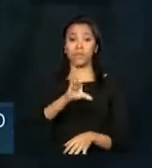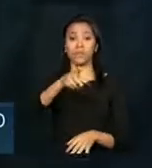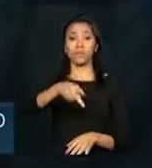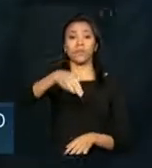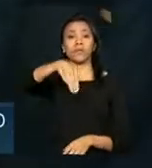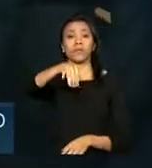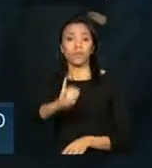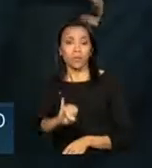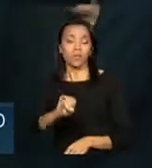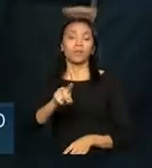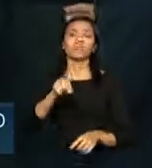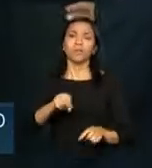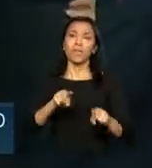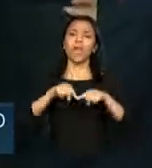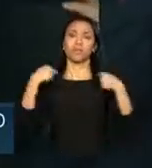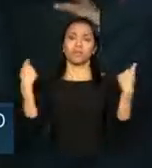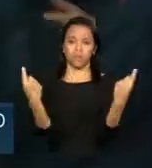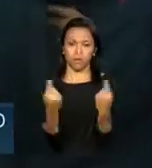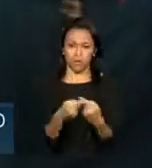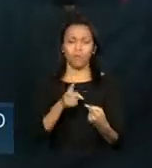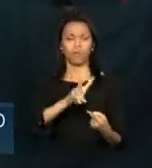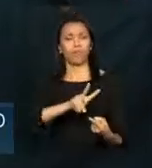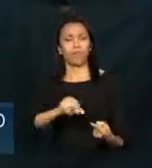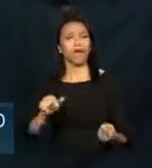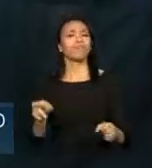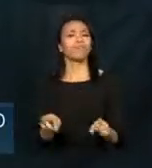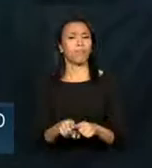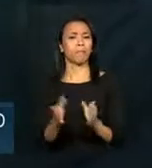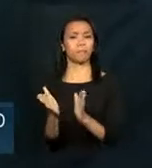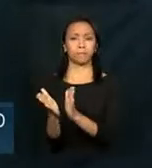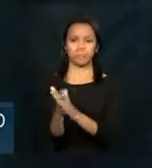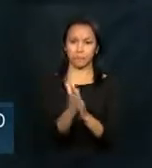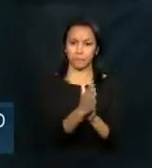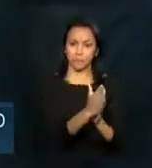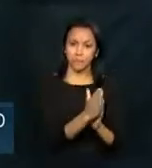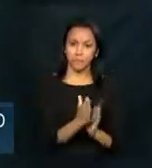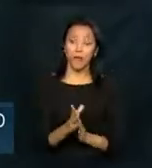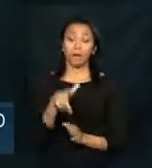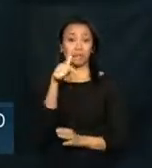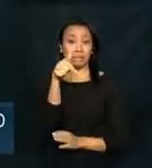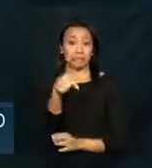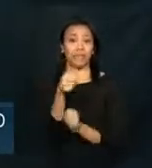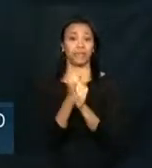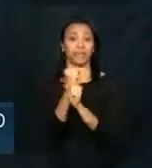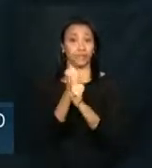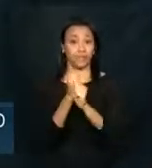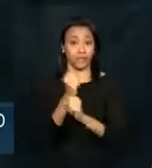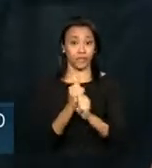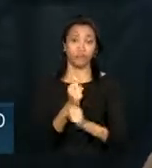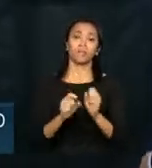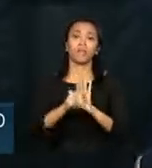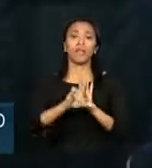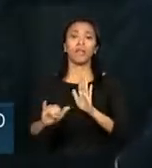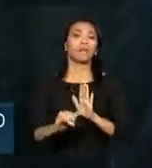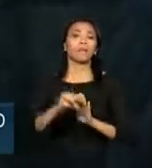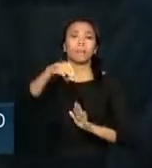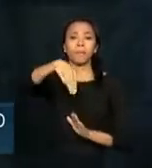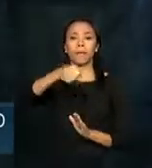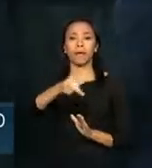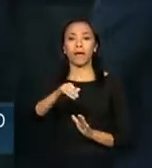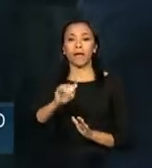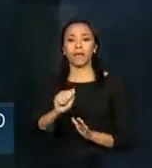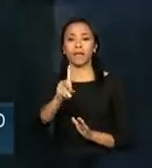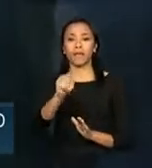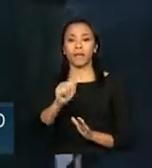solene no Congresso Nacional também fará uma homenagem aos 7 anos da Lei Maria da Penha. O relatório